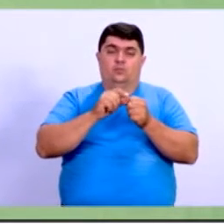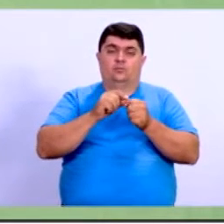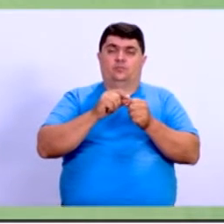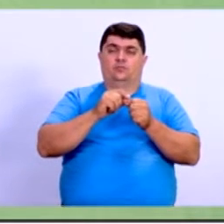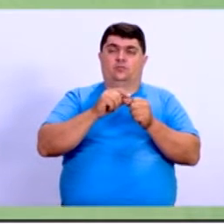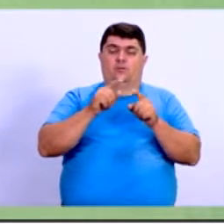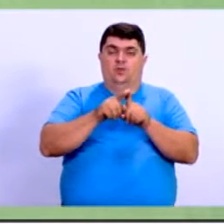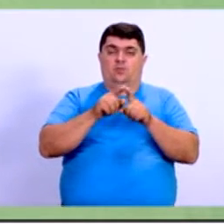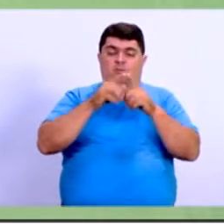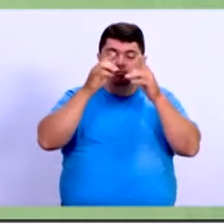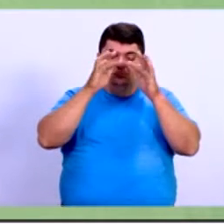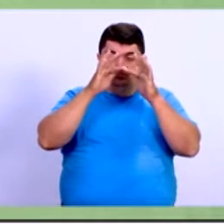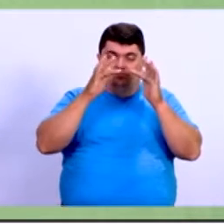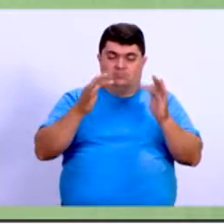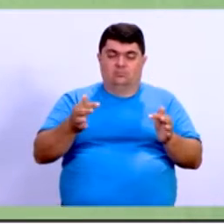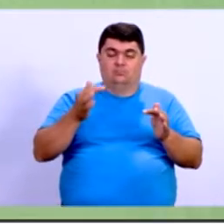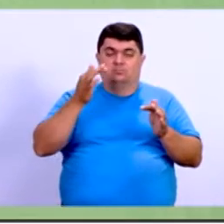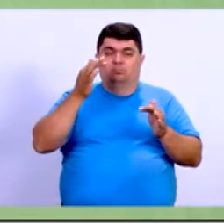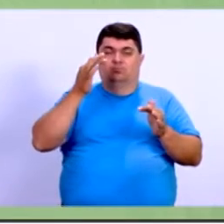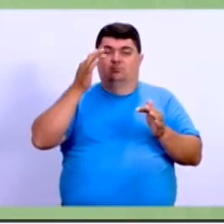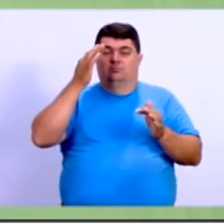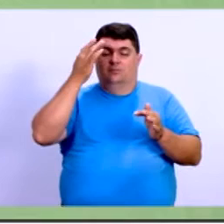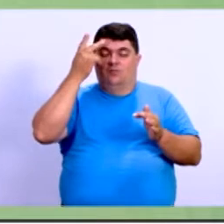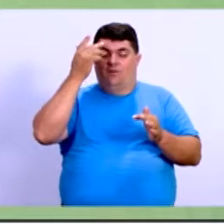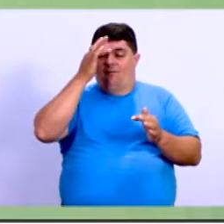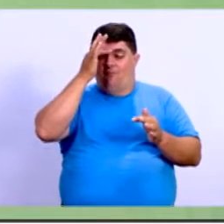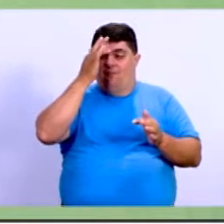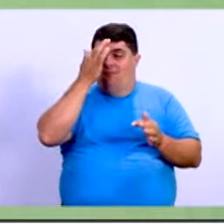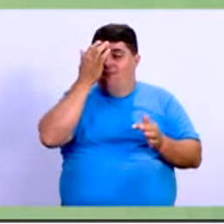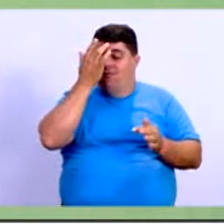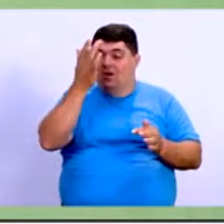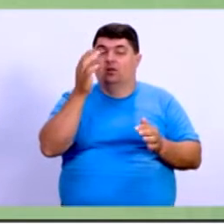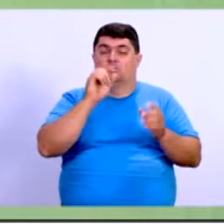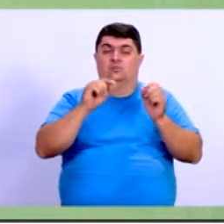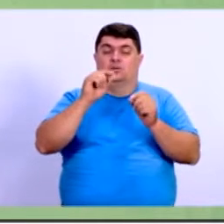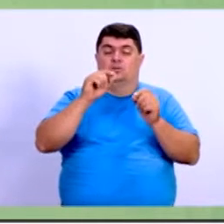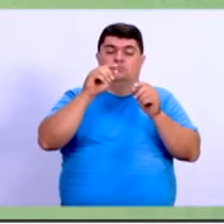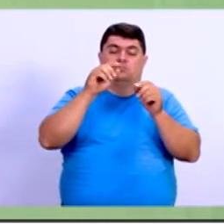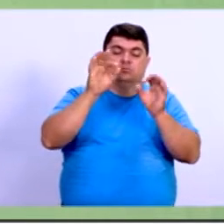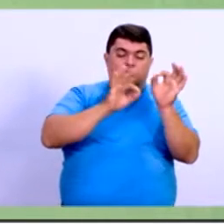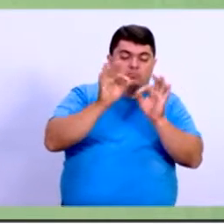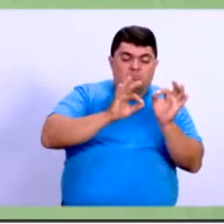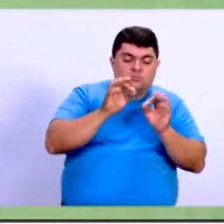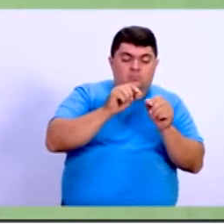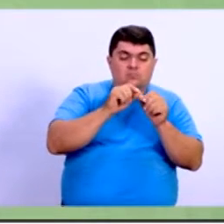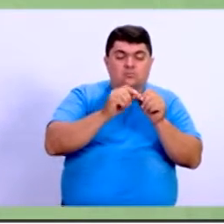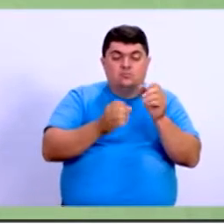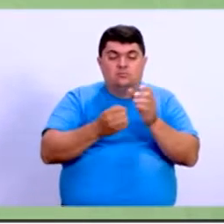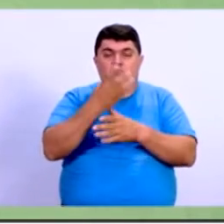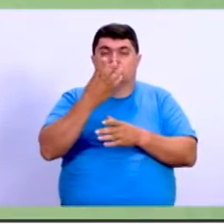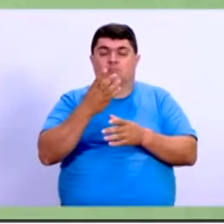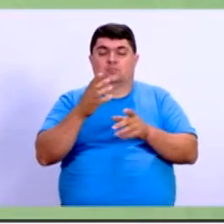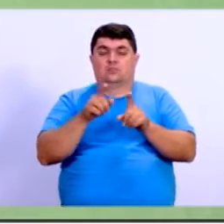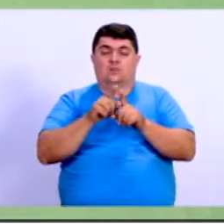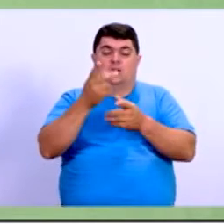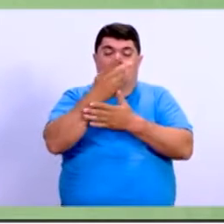Facilita o entendimento dos processos, já que a criação do diagrama pode demonstrar